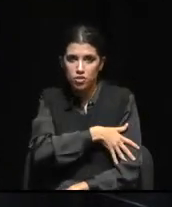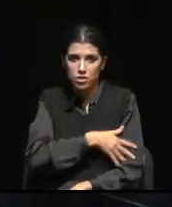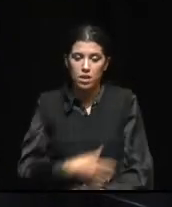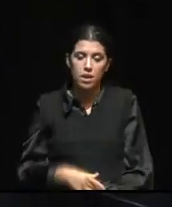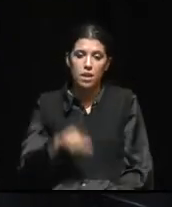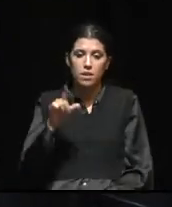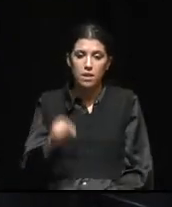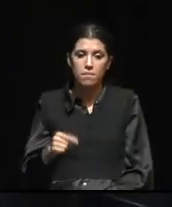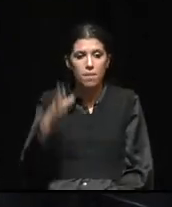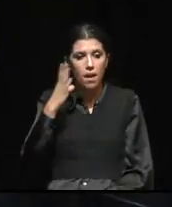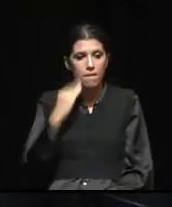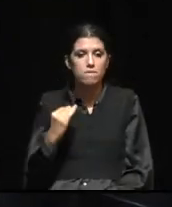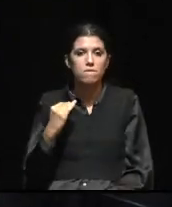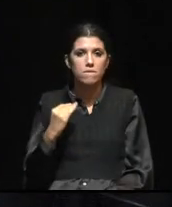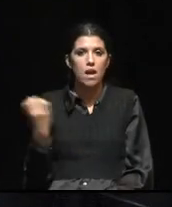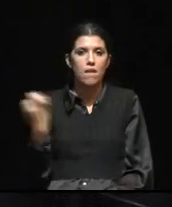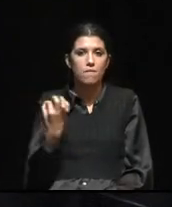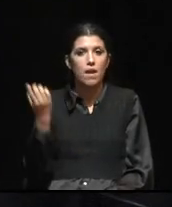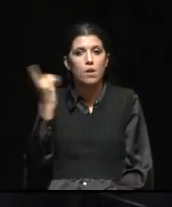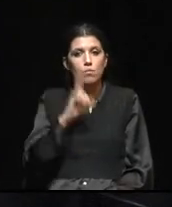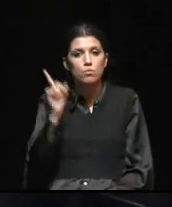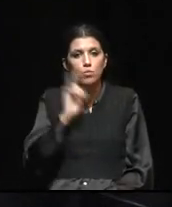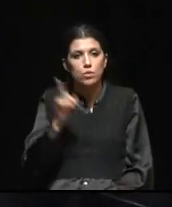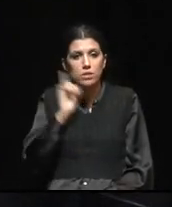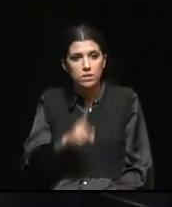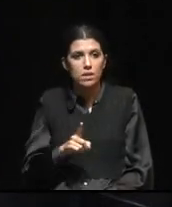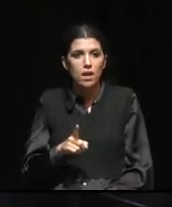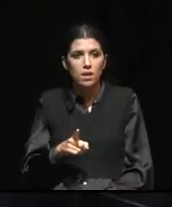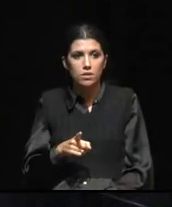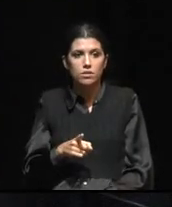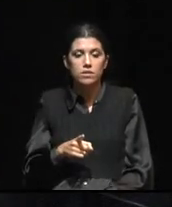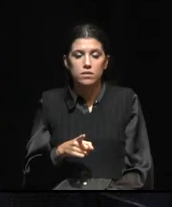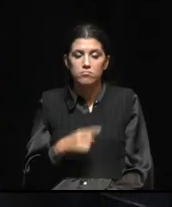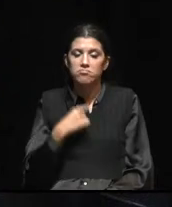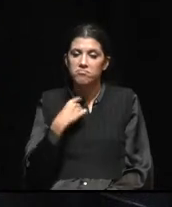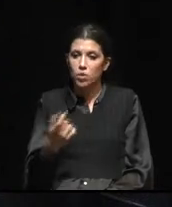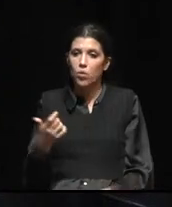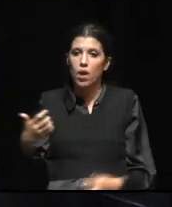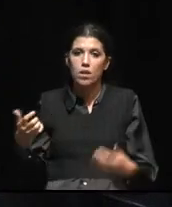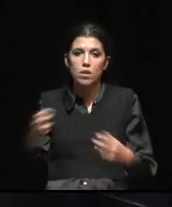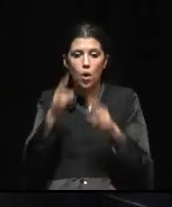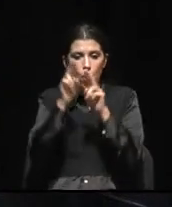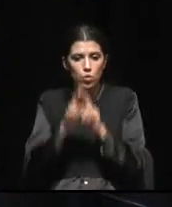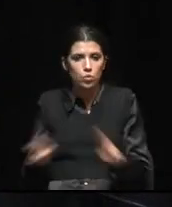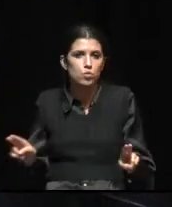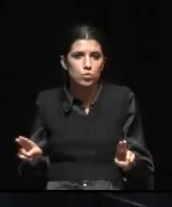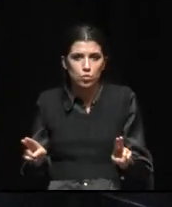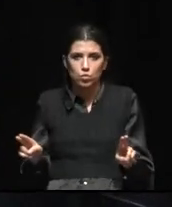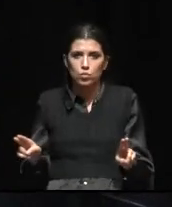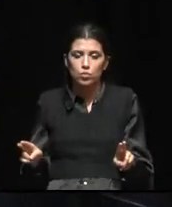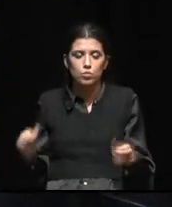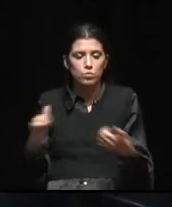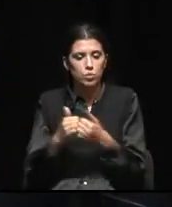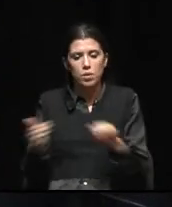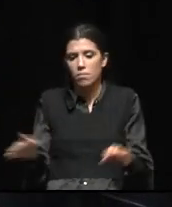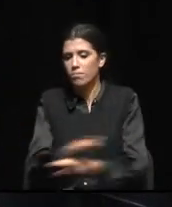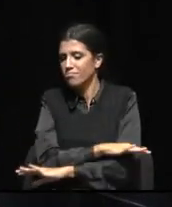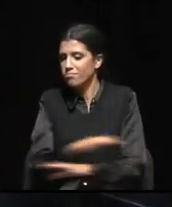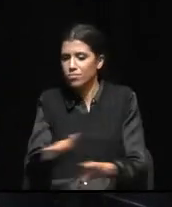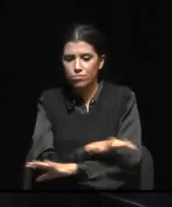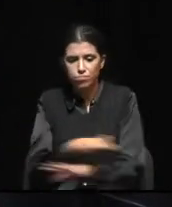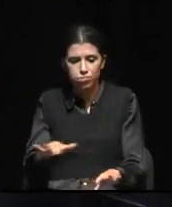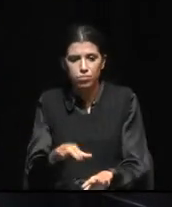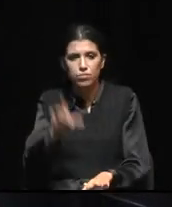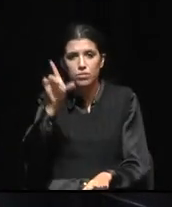também pensamos que é extraordinariamente importante a referência explícita à resolução das Nações Unidas sobre esta situação e